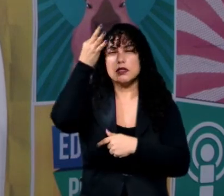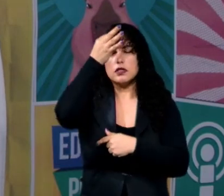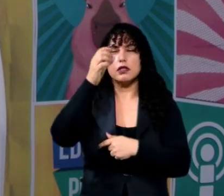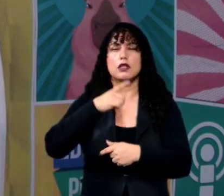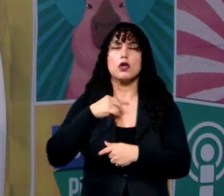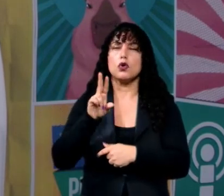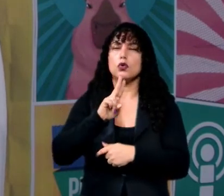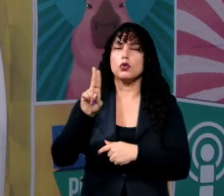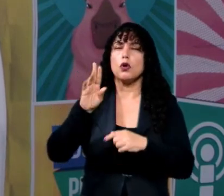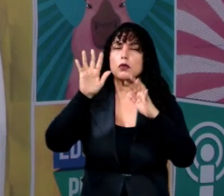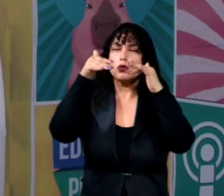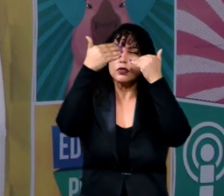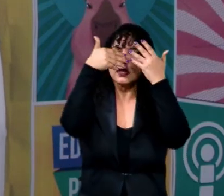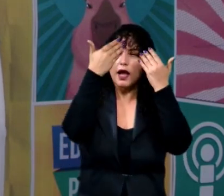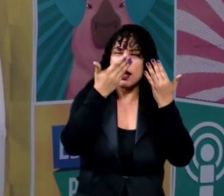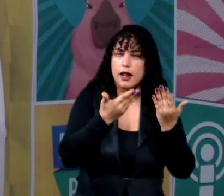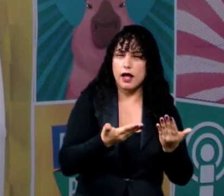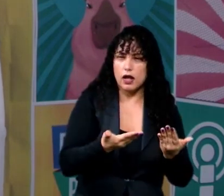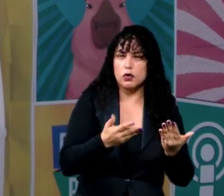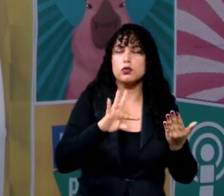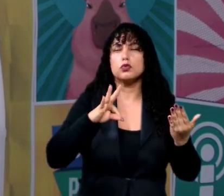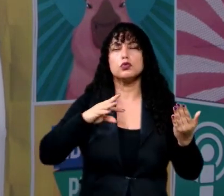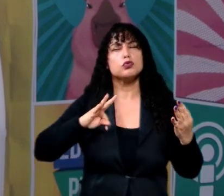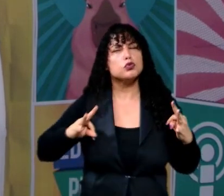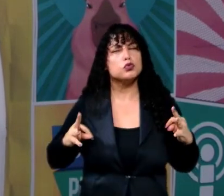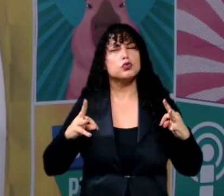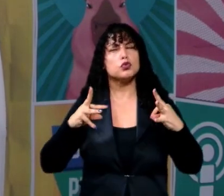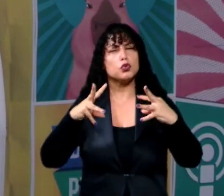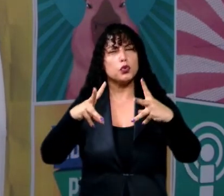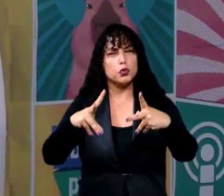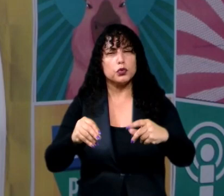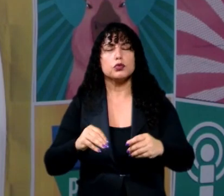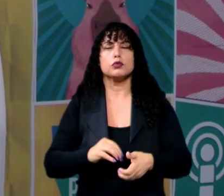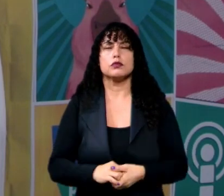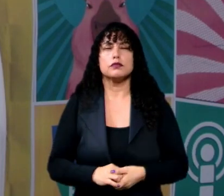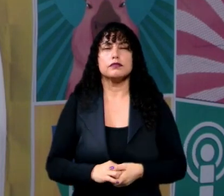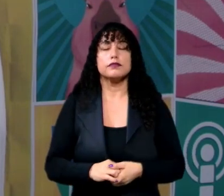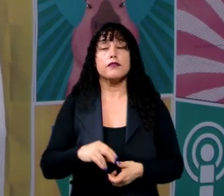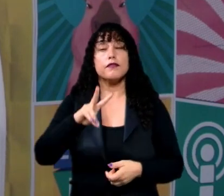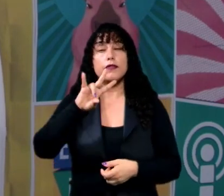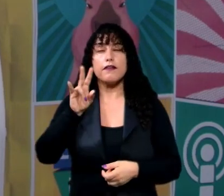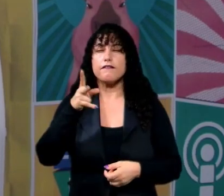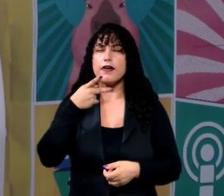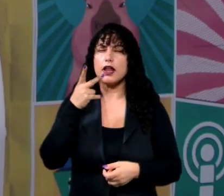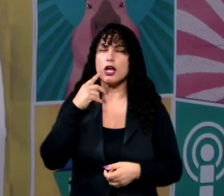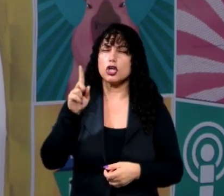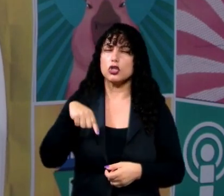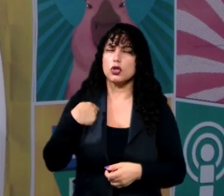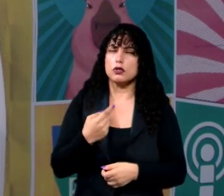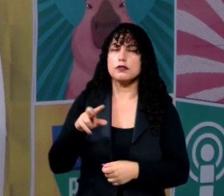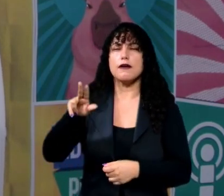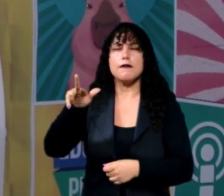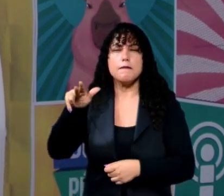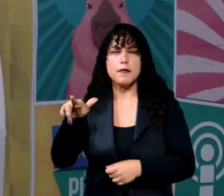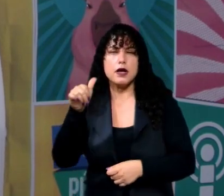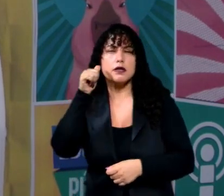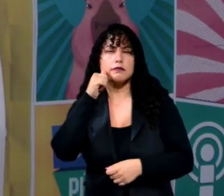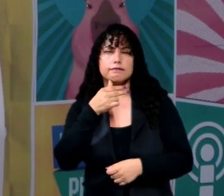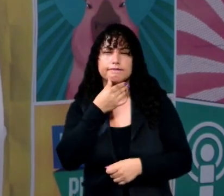denominam o sagrado, todas elas vão dizer que nós somos irmãos e